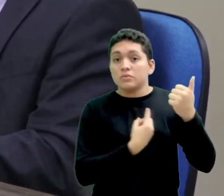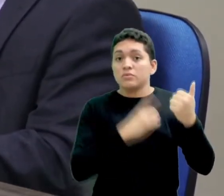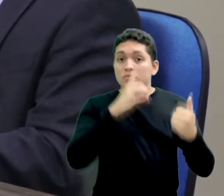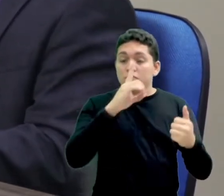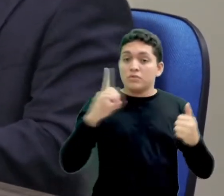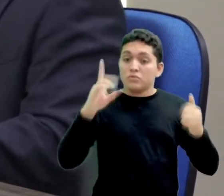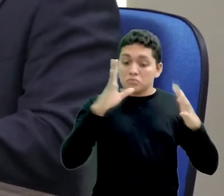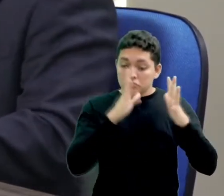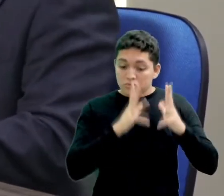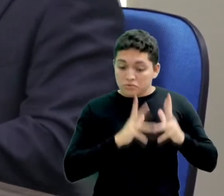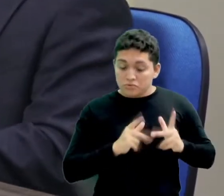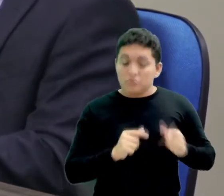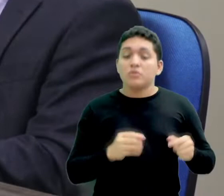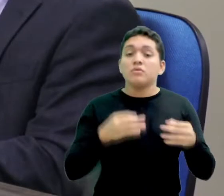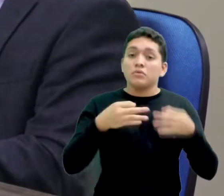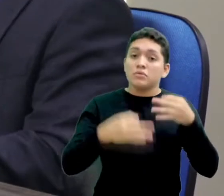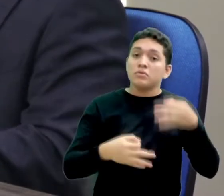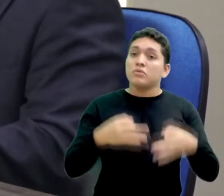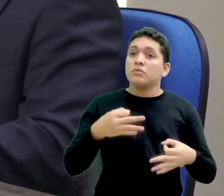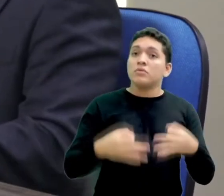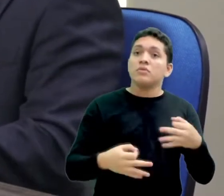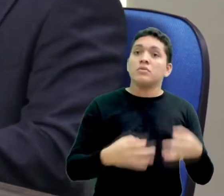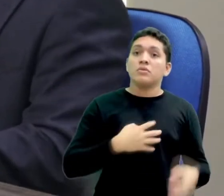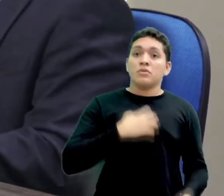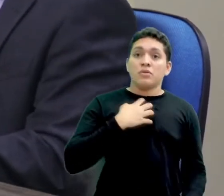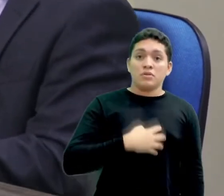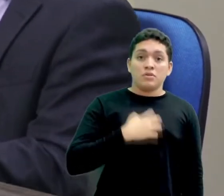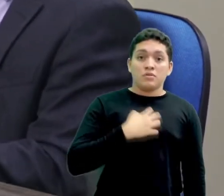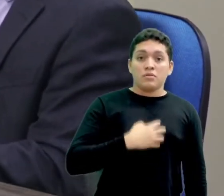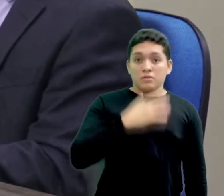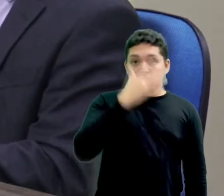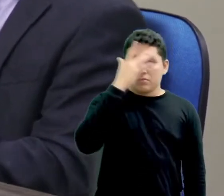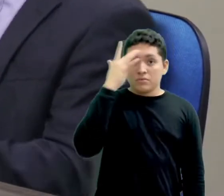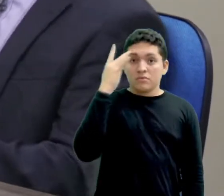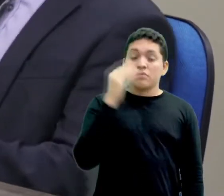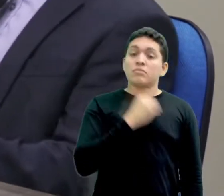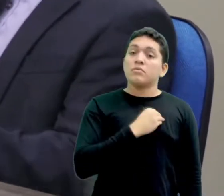santo e justo, ele se ira contra aquilo que é pecaminoso.